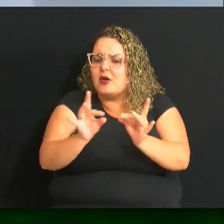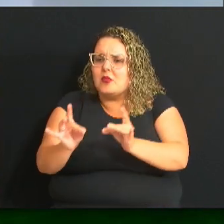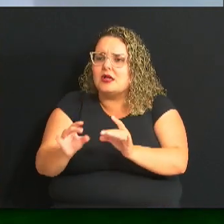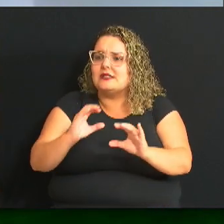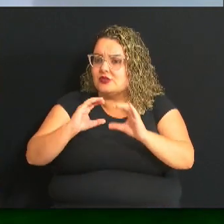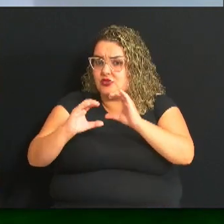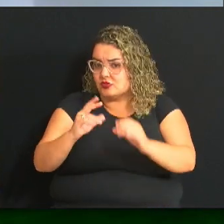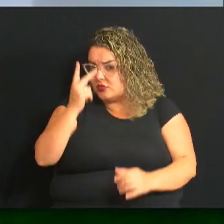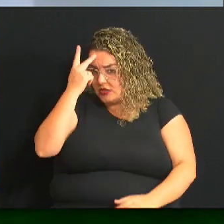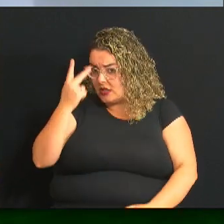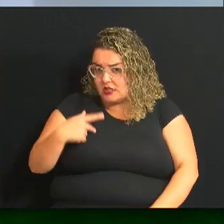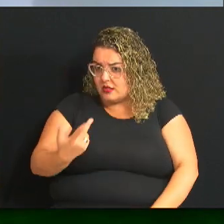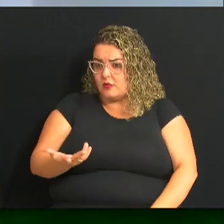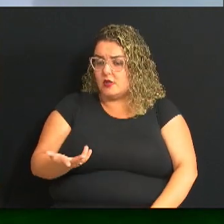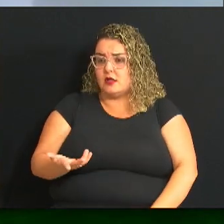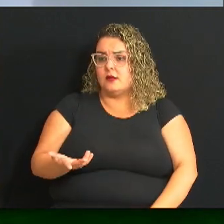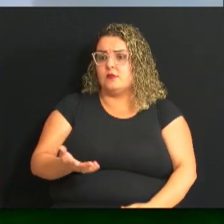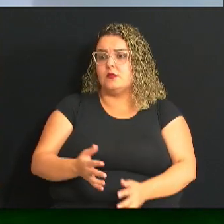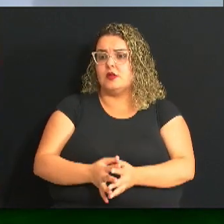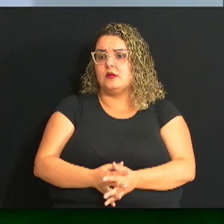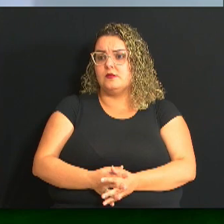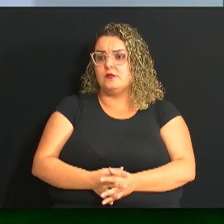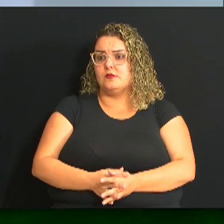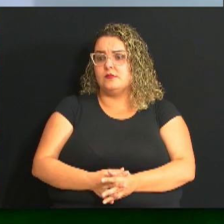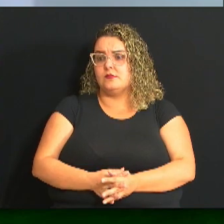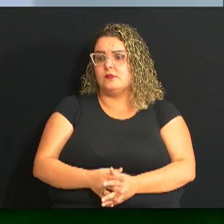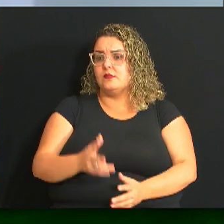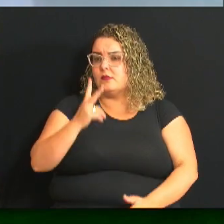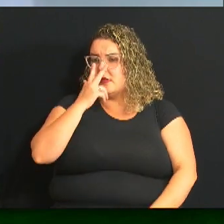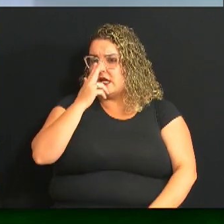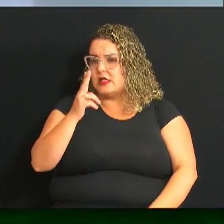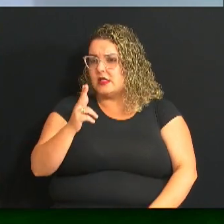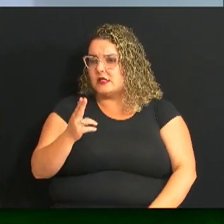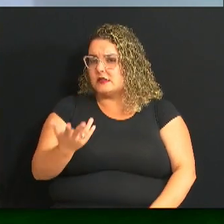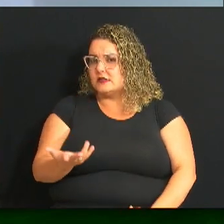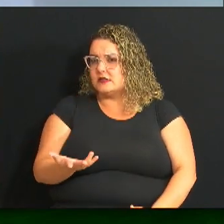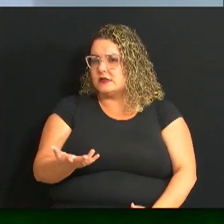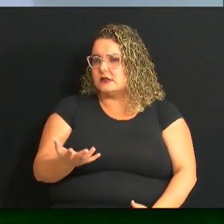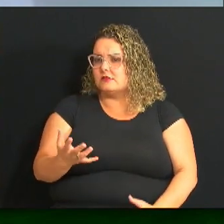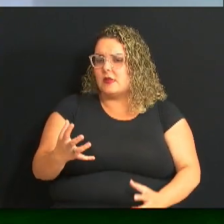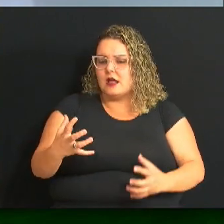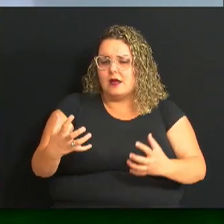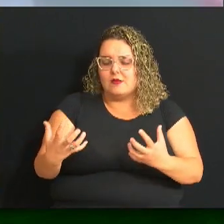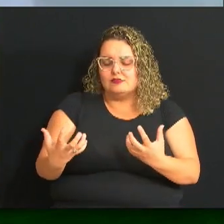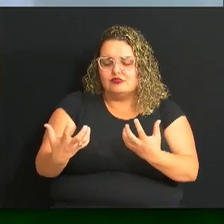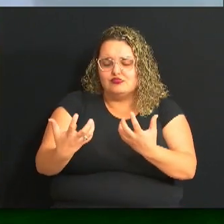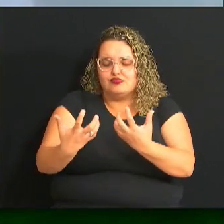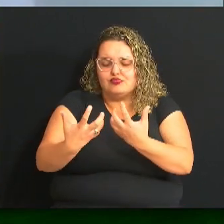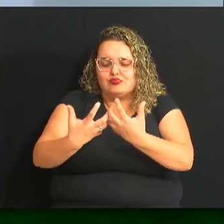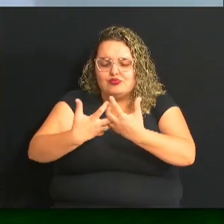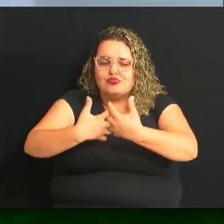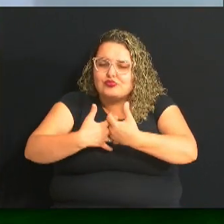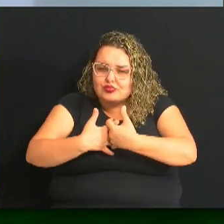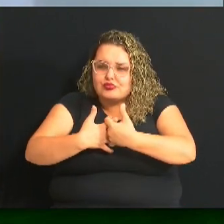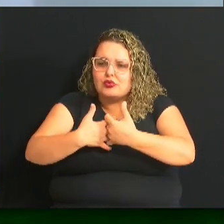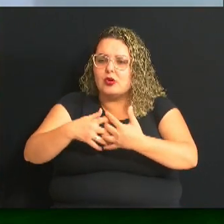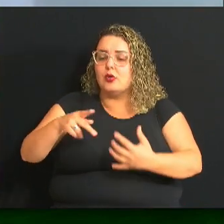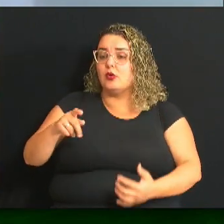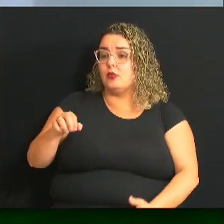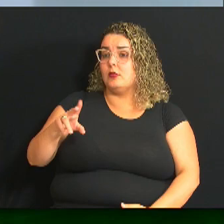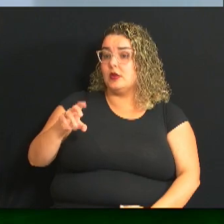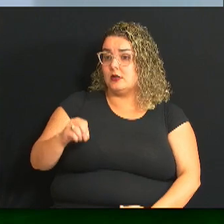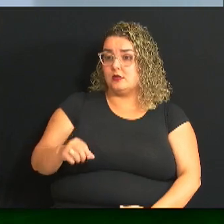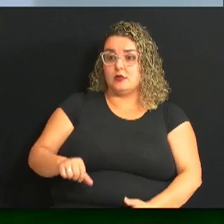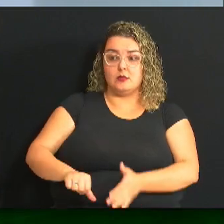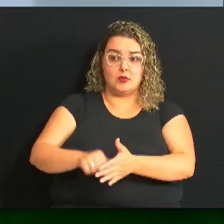mesmo, que parece que não foi uma coisa que encaixou tão bem. O Pedro foi o primeiro líder da equipe. O